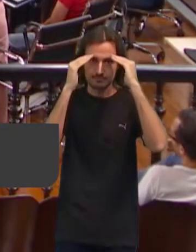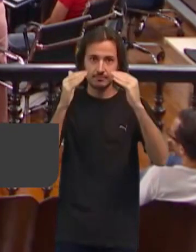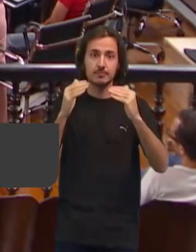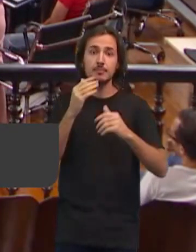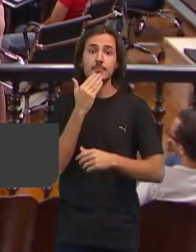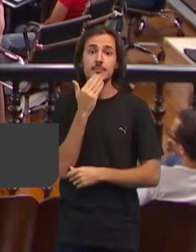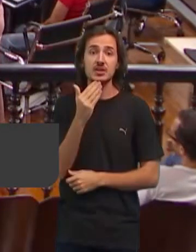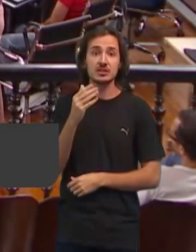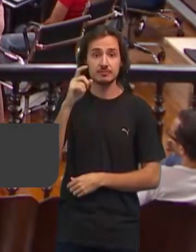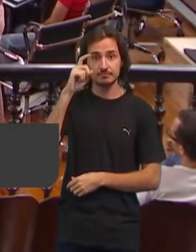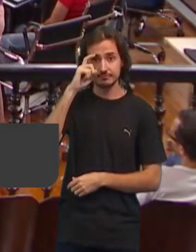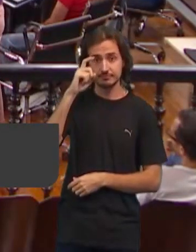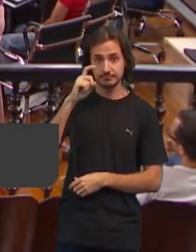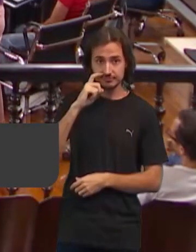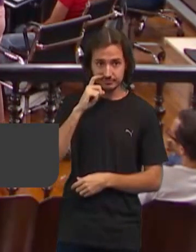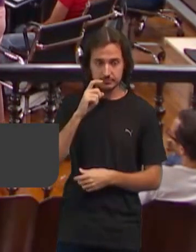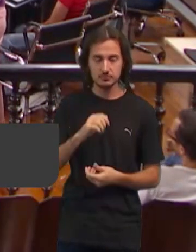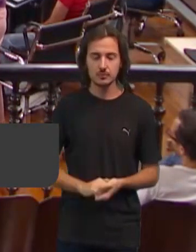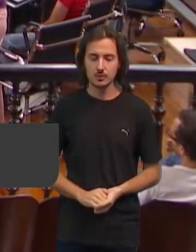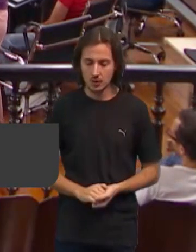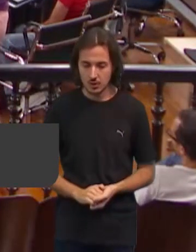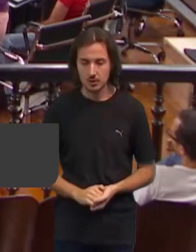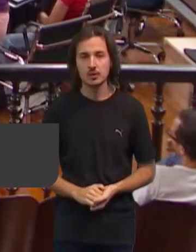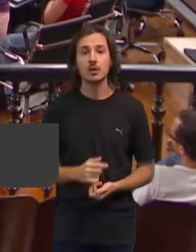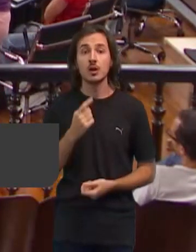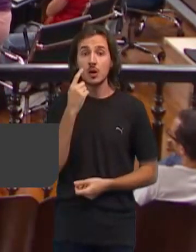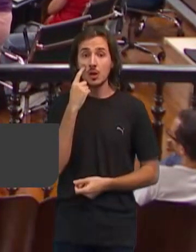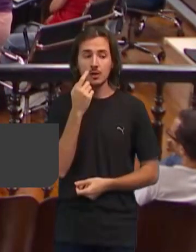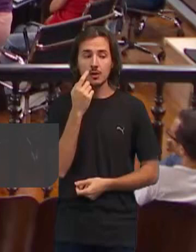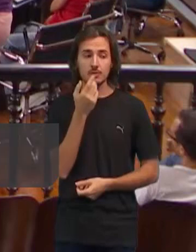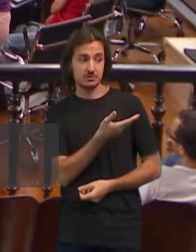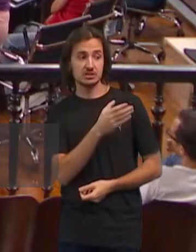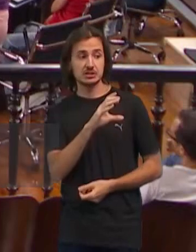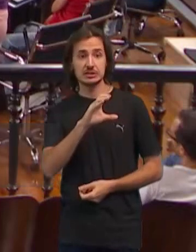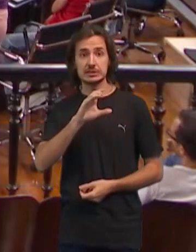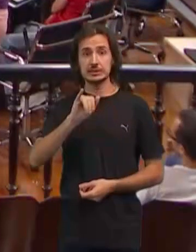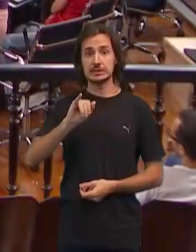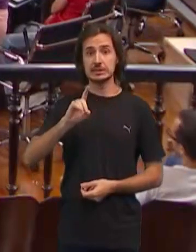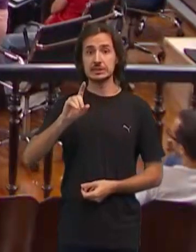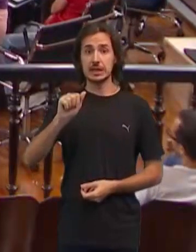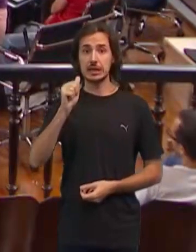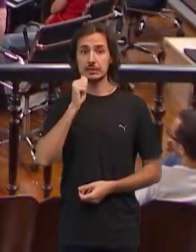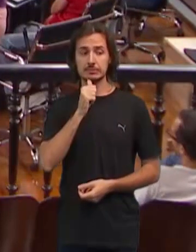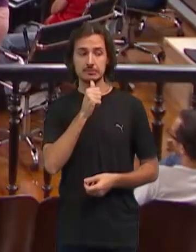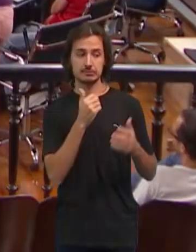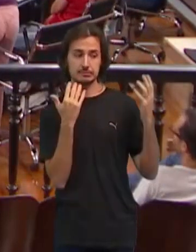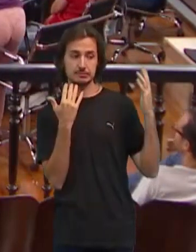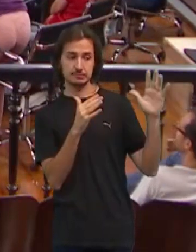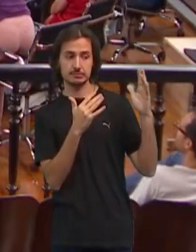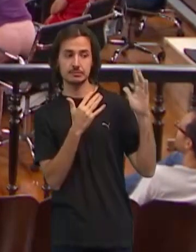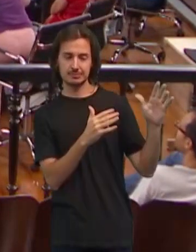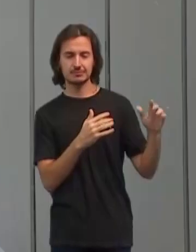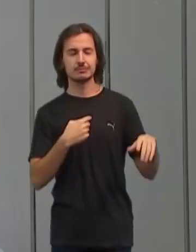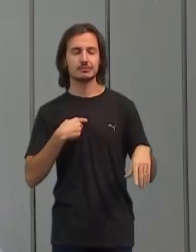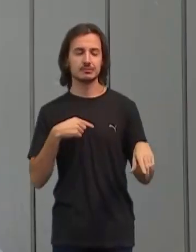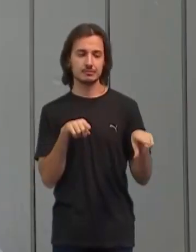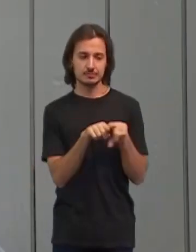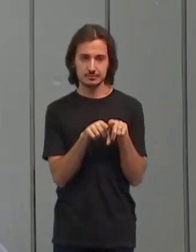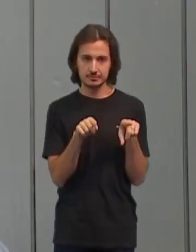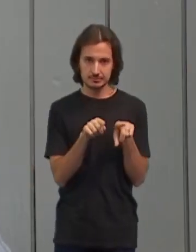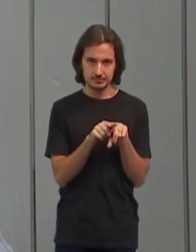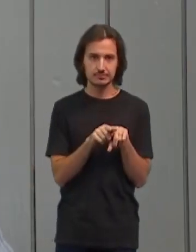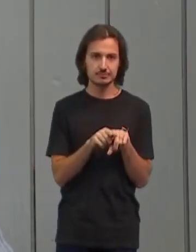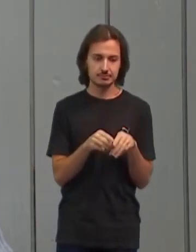Cheve, pela ordem. Senhor presidente, parabenizar a vereadora Cida Oliveira. Nós somos também contrários a essa moção de